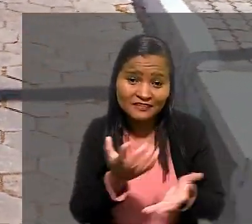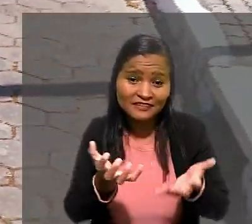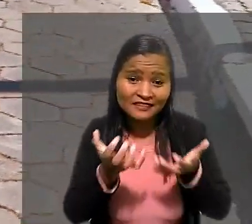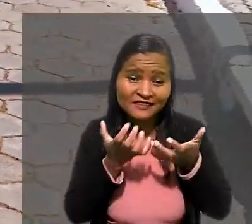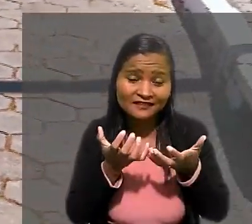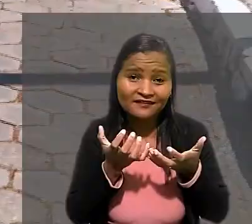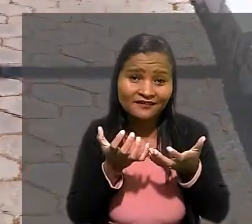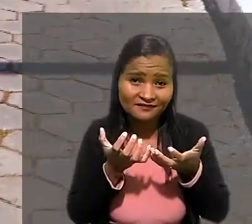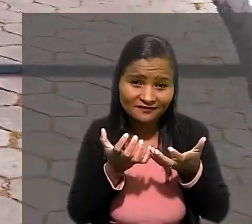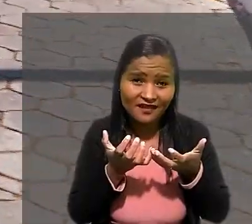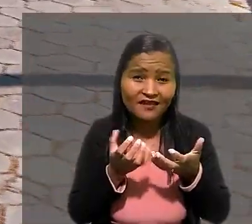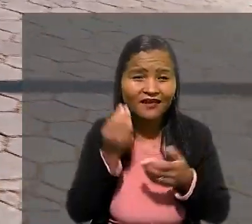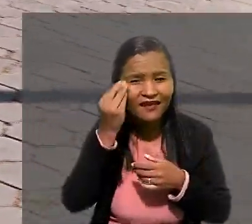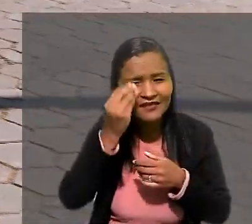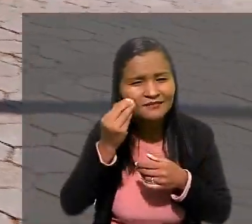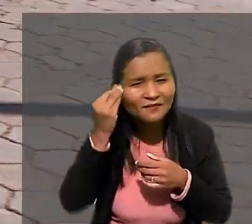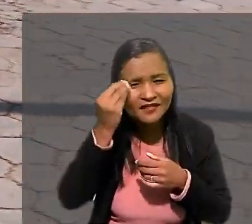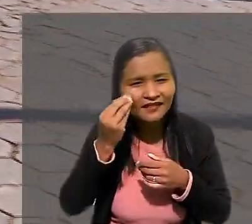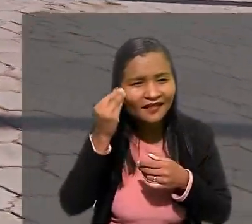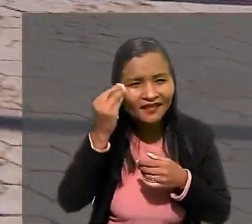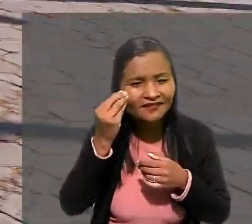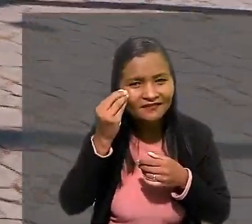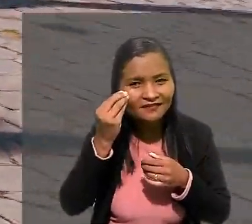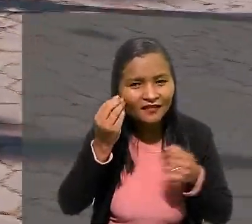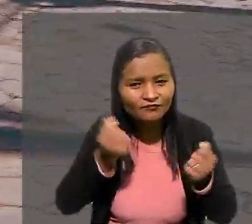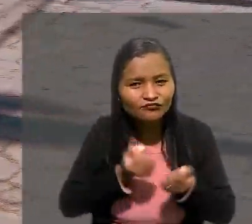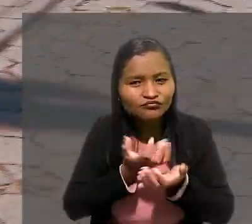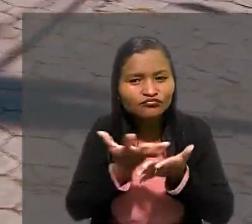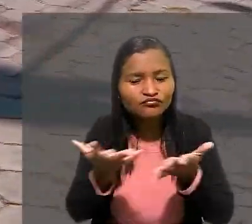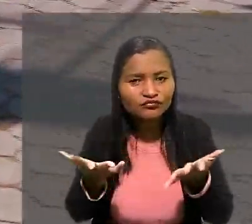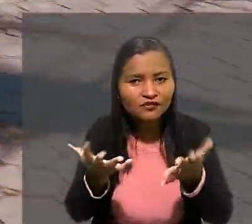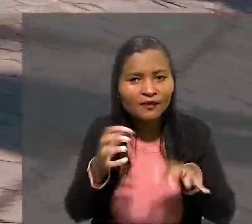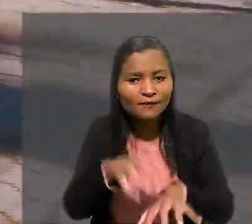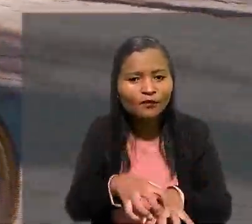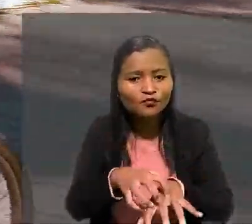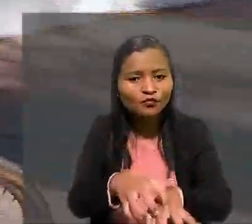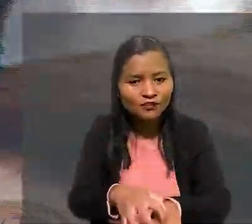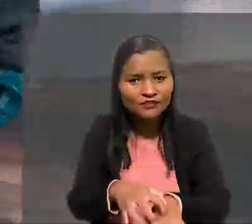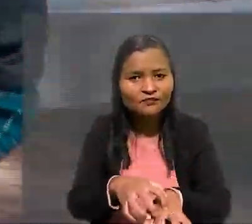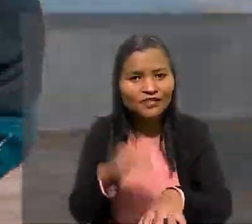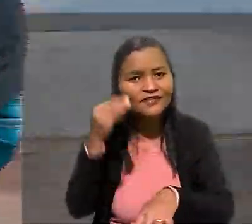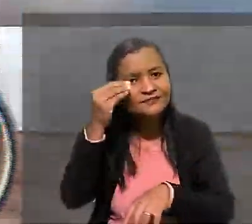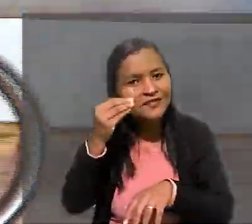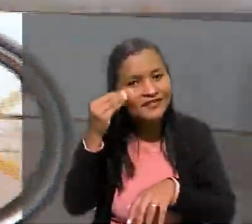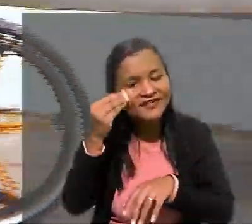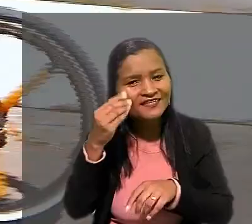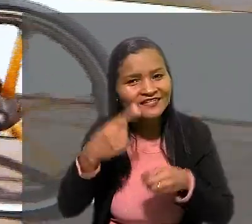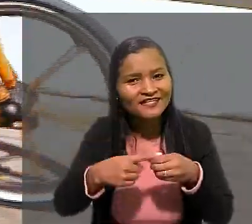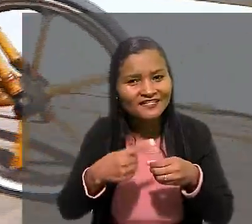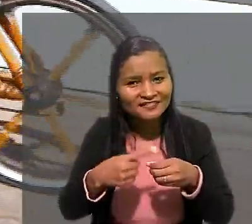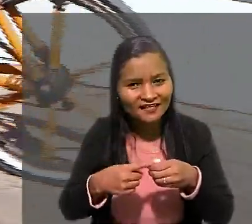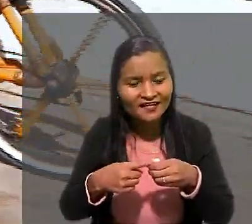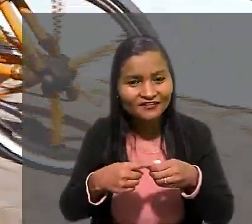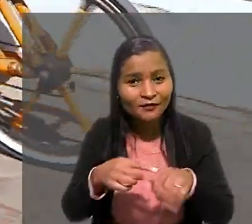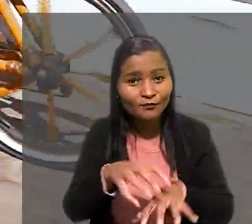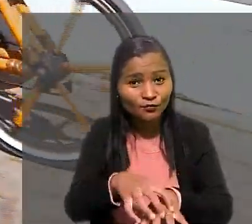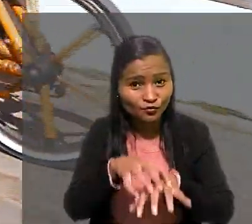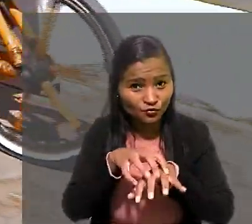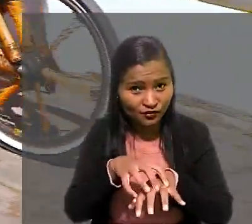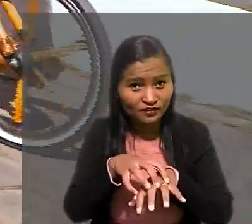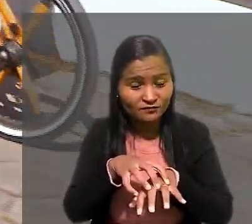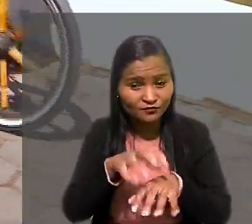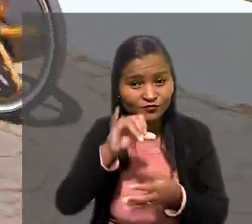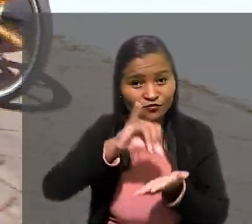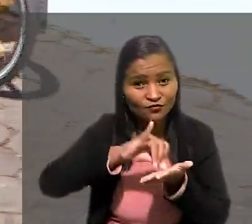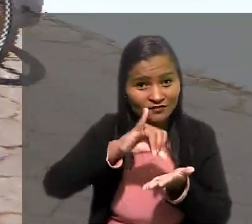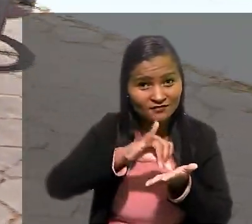levando essa experiência para o turismo de experiência da cidade, levando para o turismo no